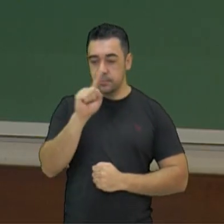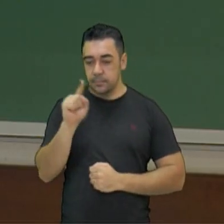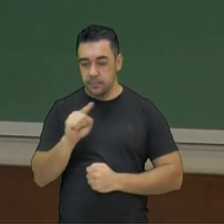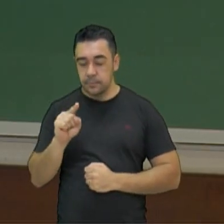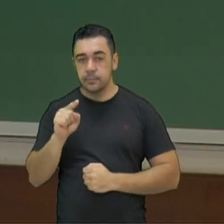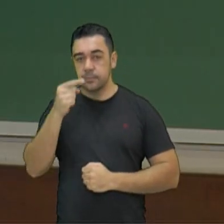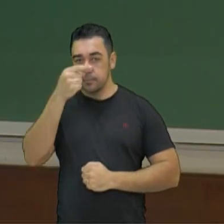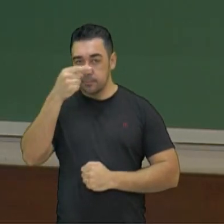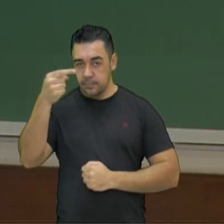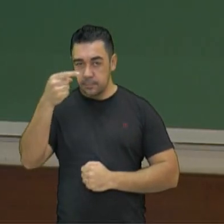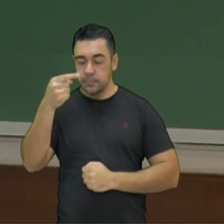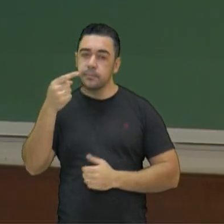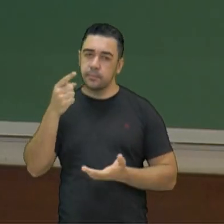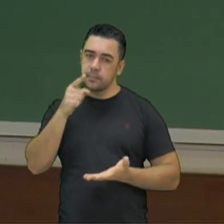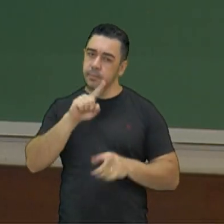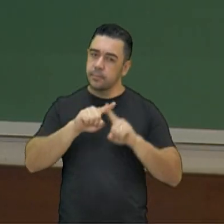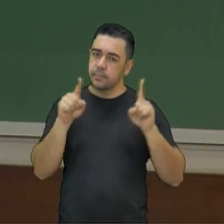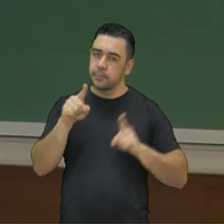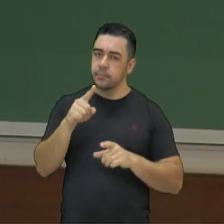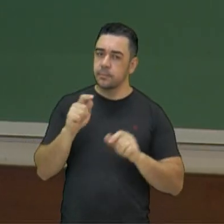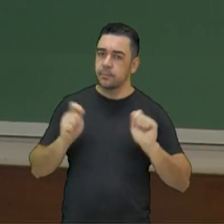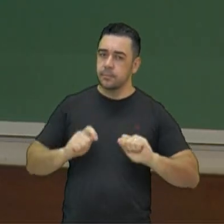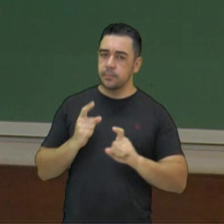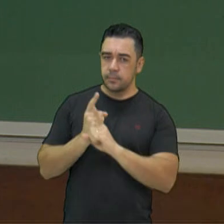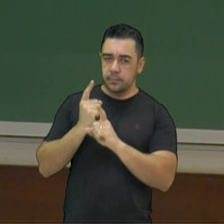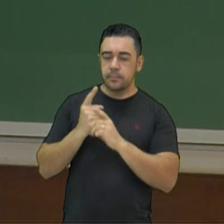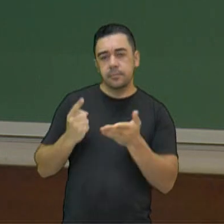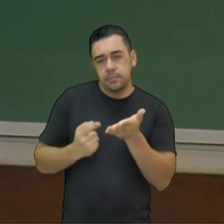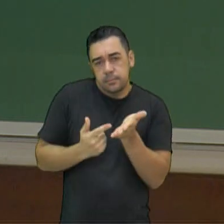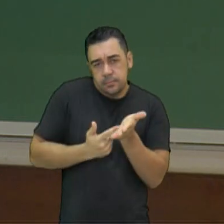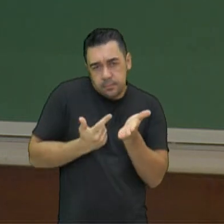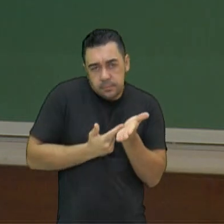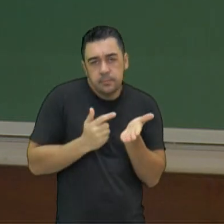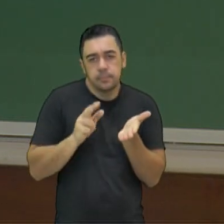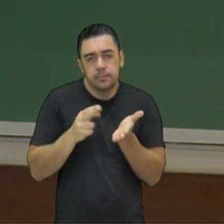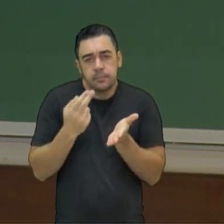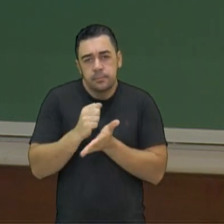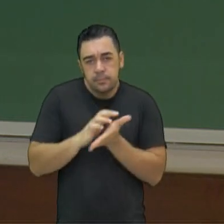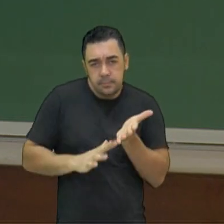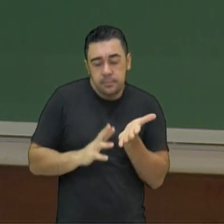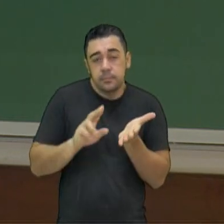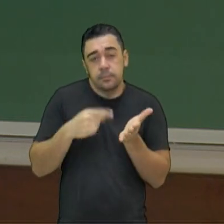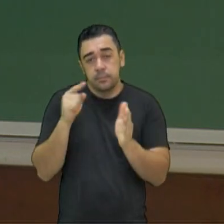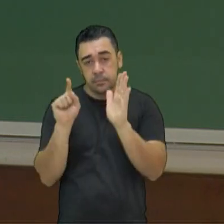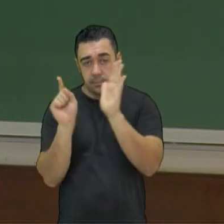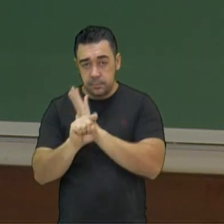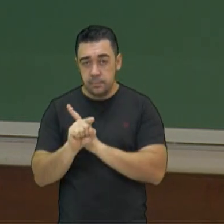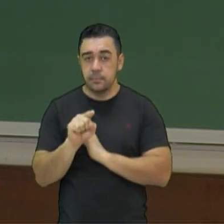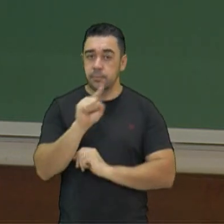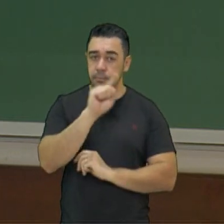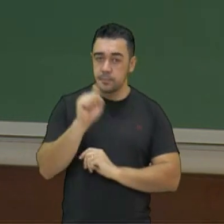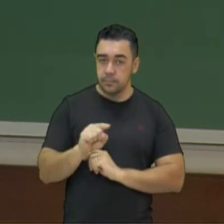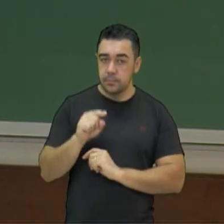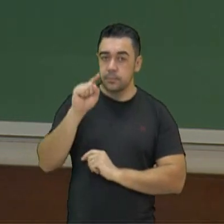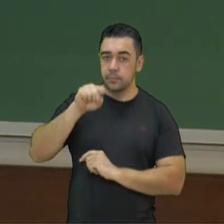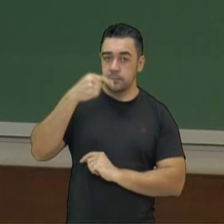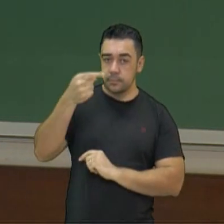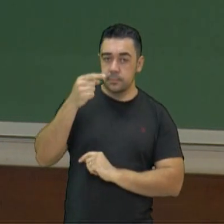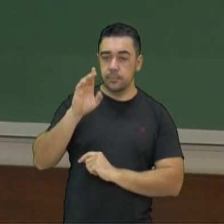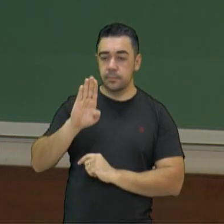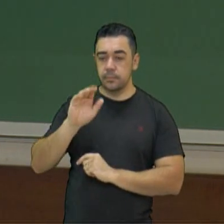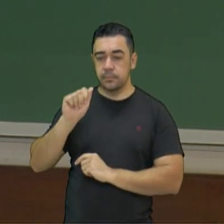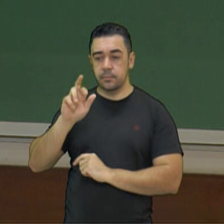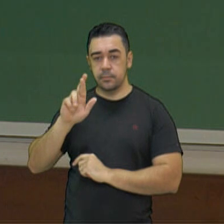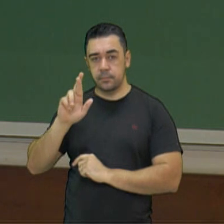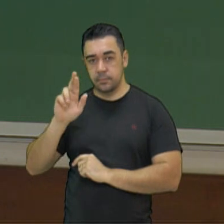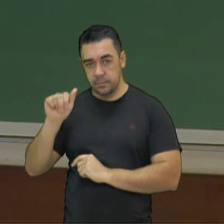aqui Z', mas vocês podem encontrar em alguns livros ou exercícios ou questões Z barra. Não, quando